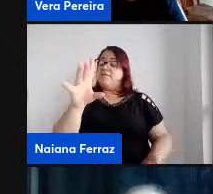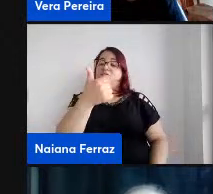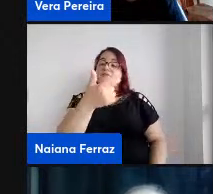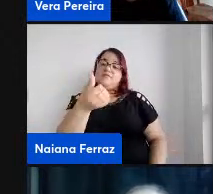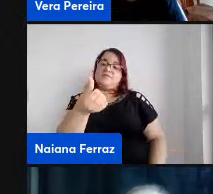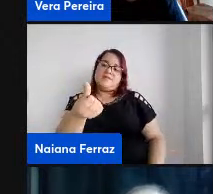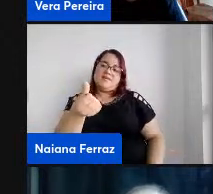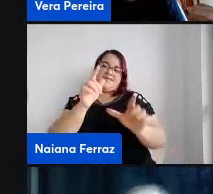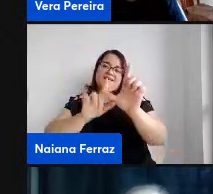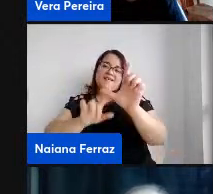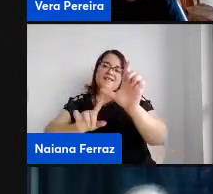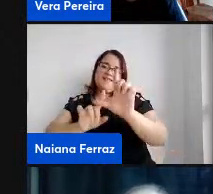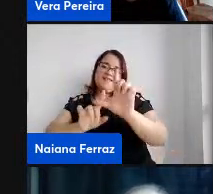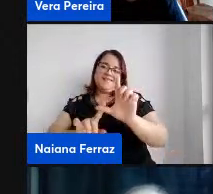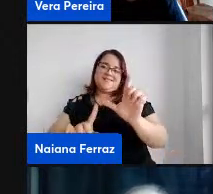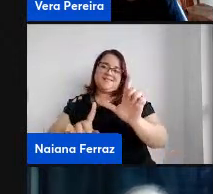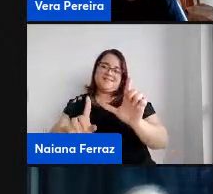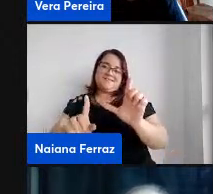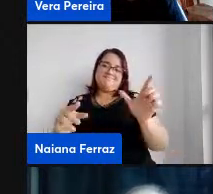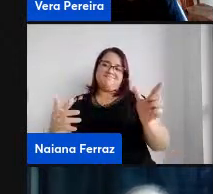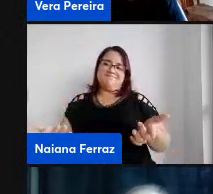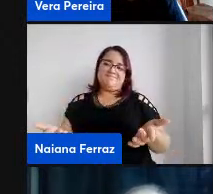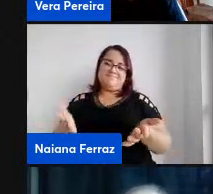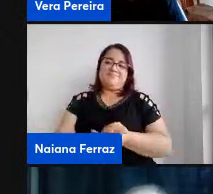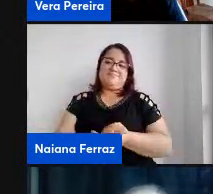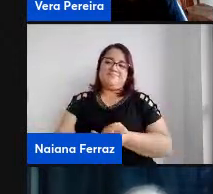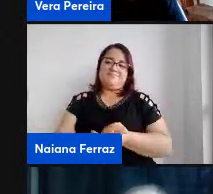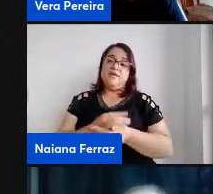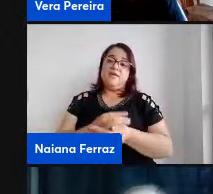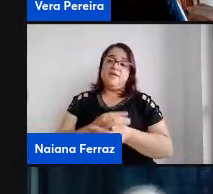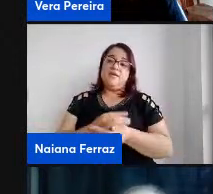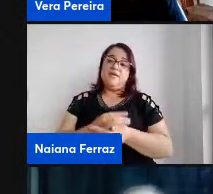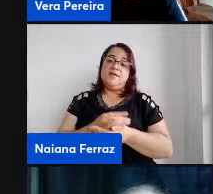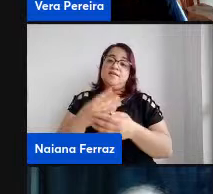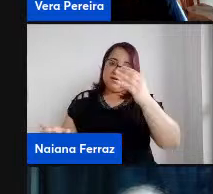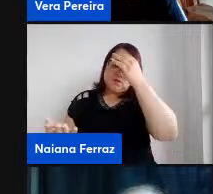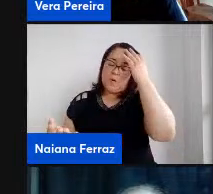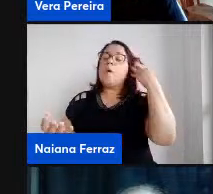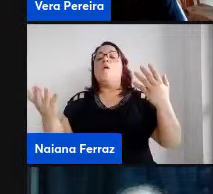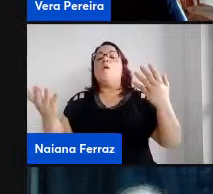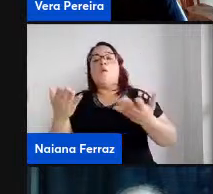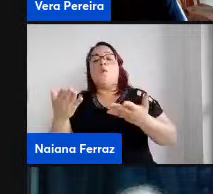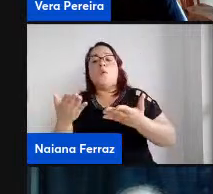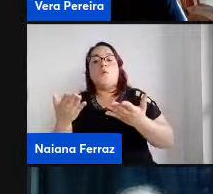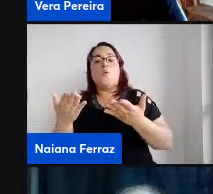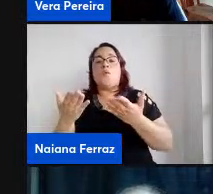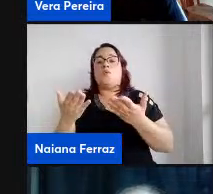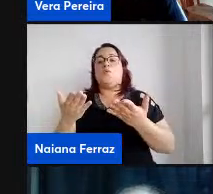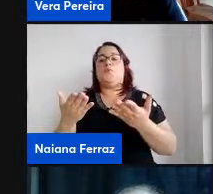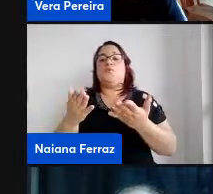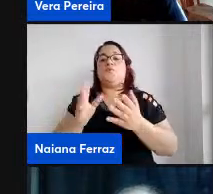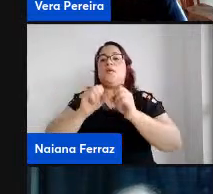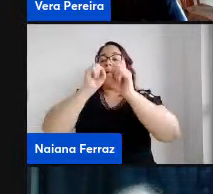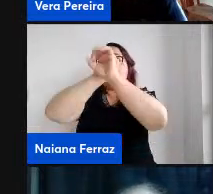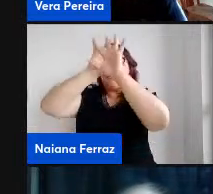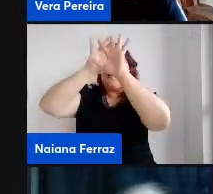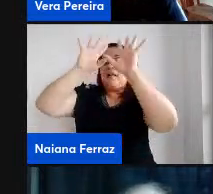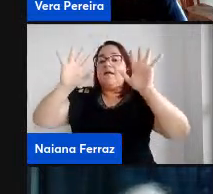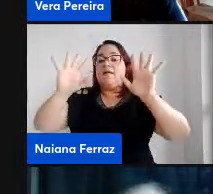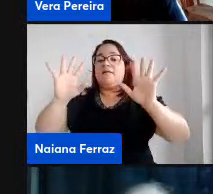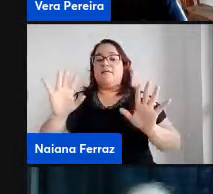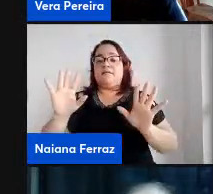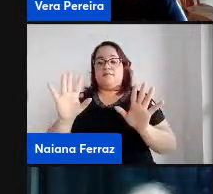as letras. Portanto, hoje está muito claro, nesse nosso